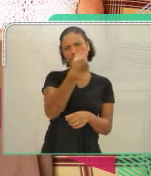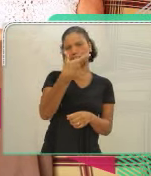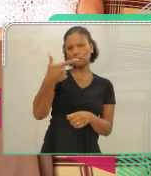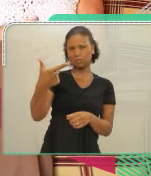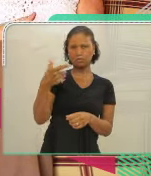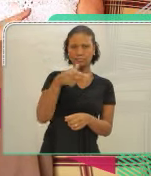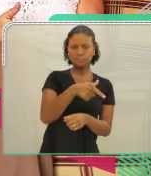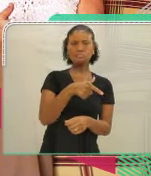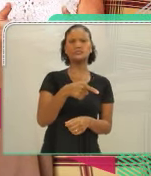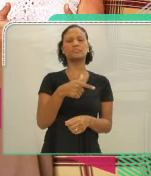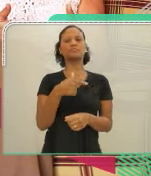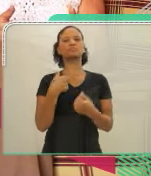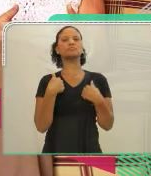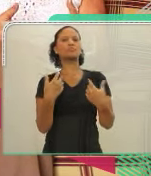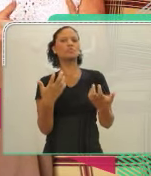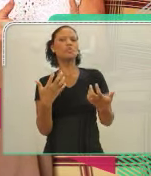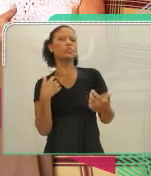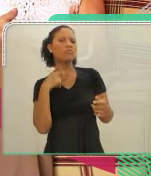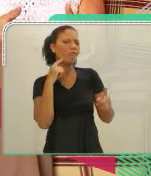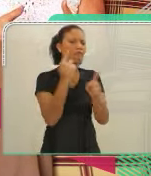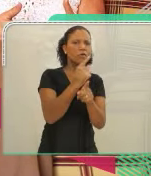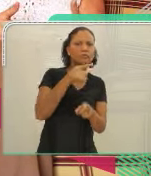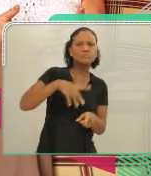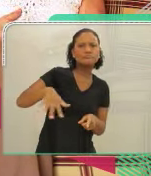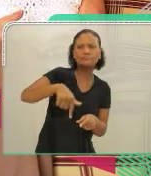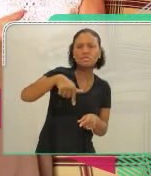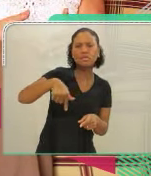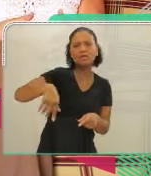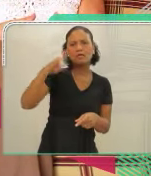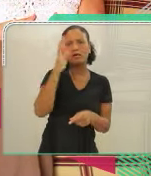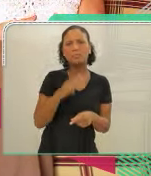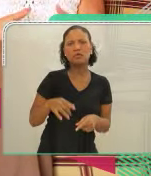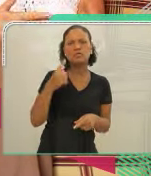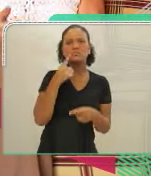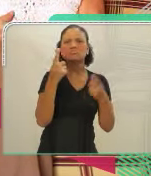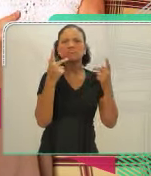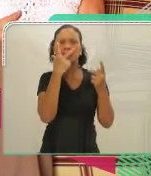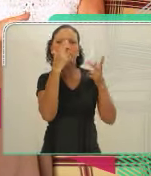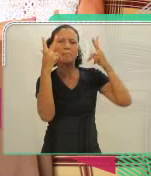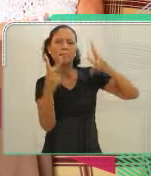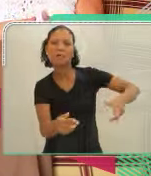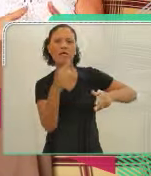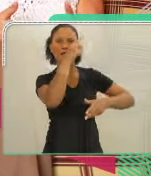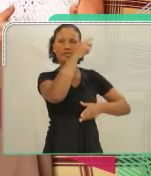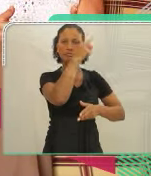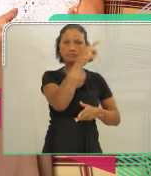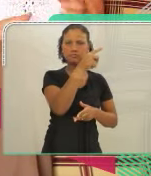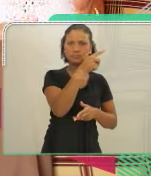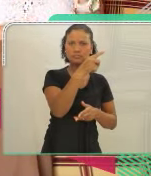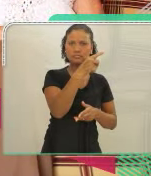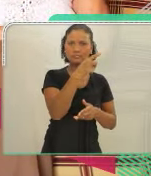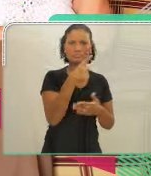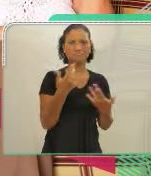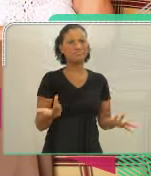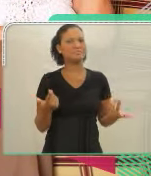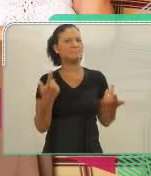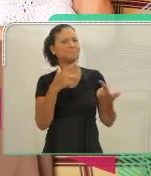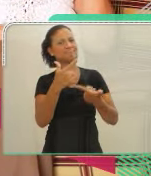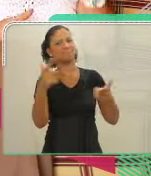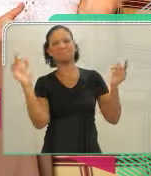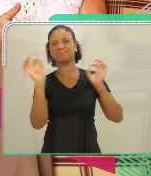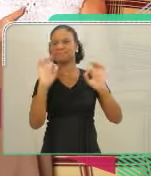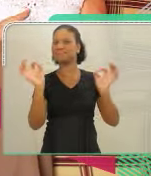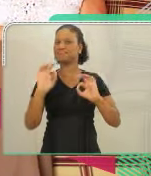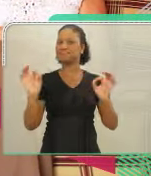eu queria encontrar aqui alguma coisa parecida. Não diria nem igual, mas não